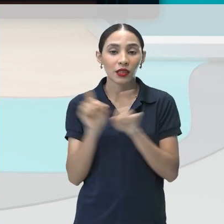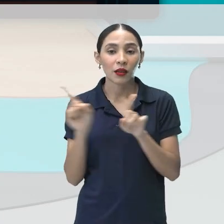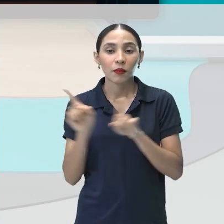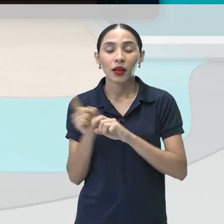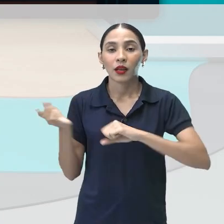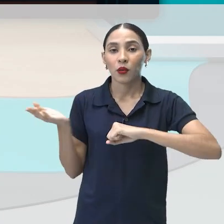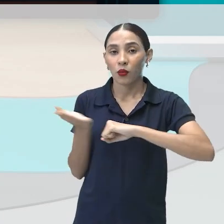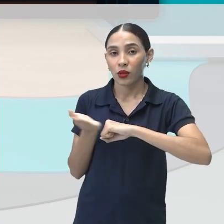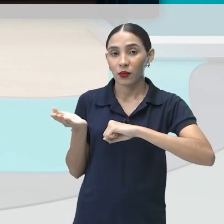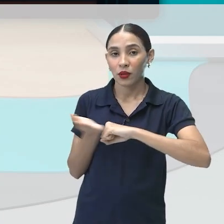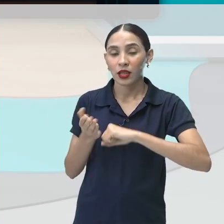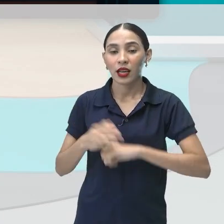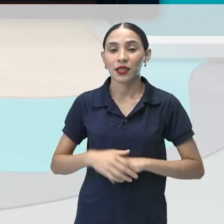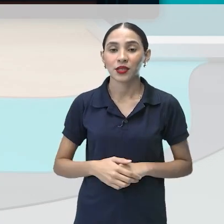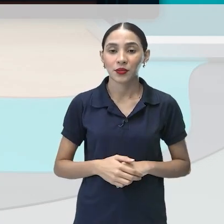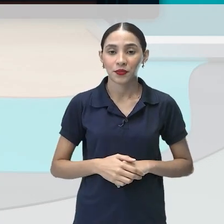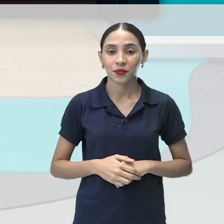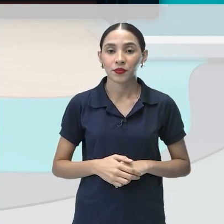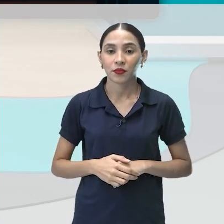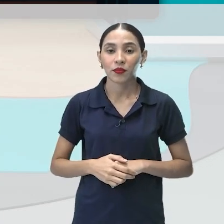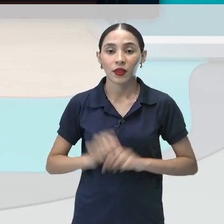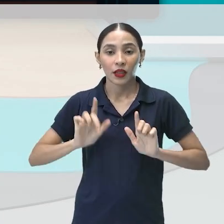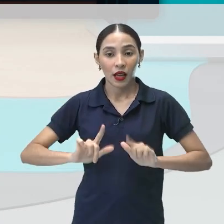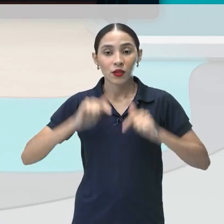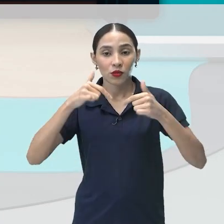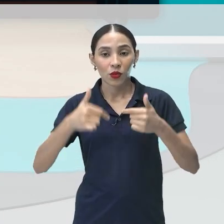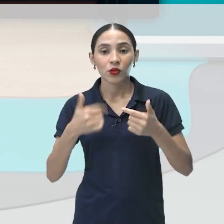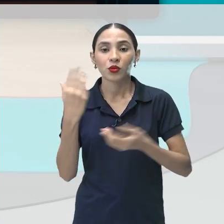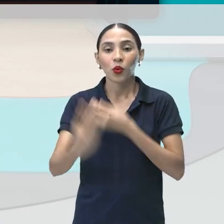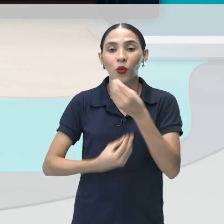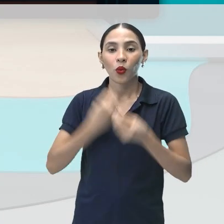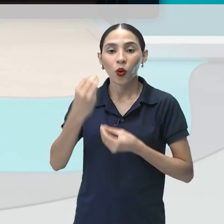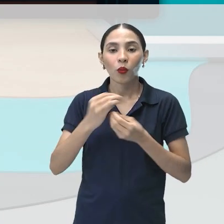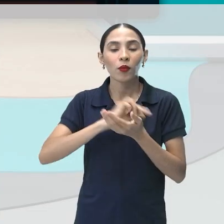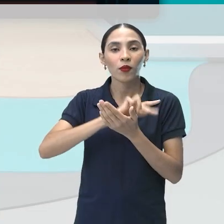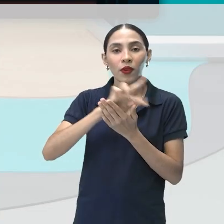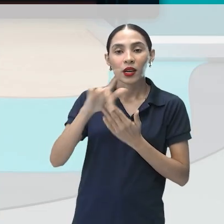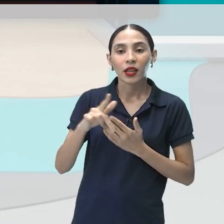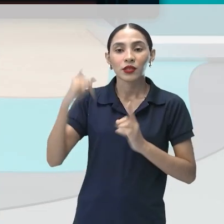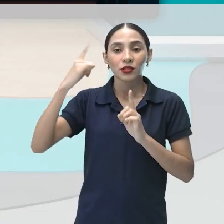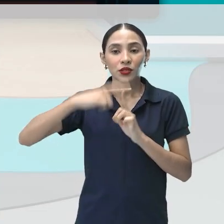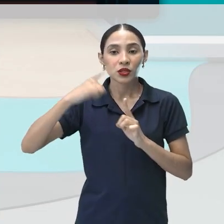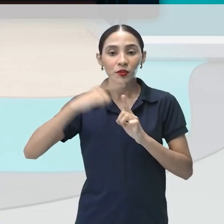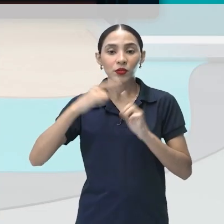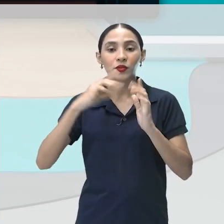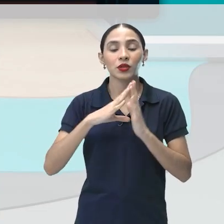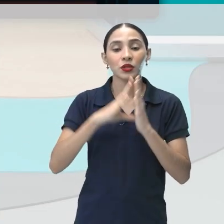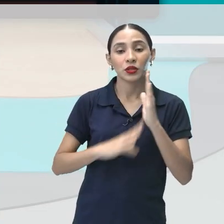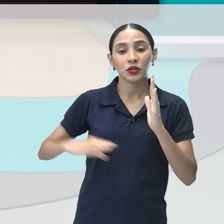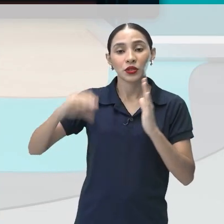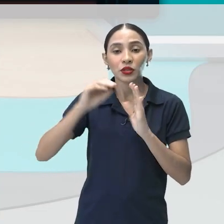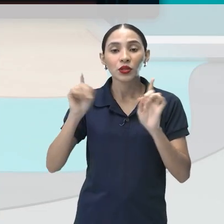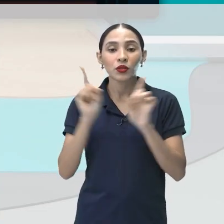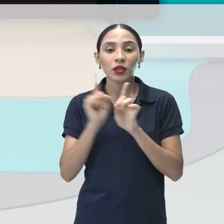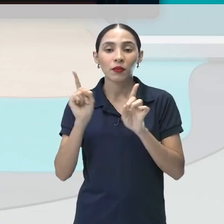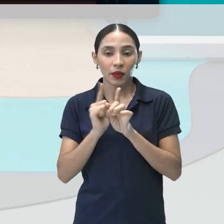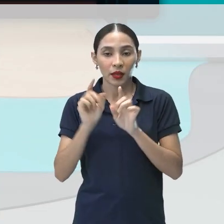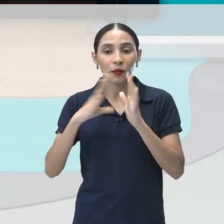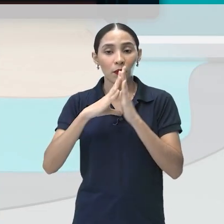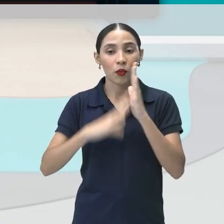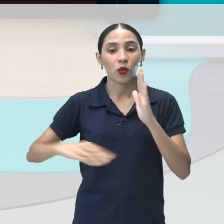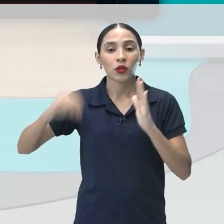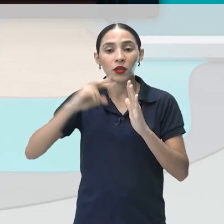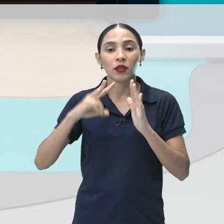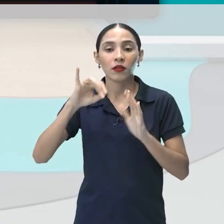na contemporaneidade. Ele se manifesta através de uma variedade de formas, estilos e gêneros